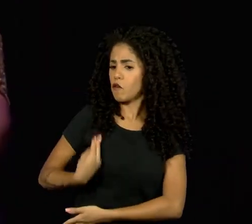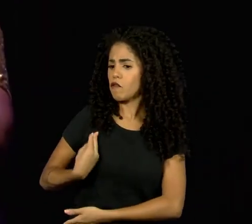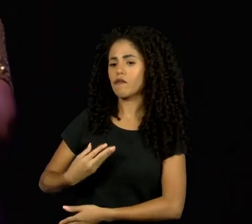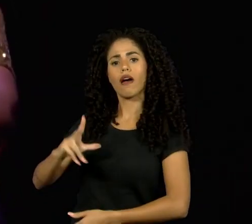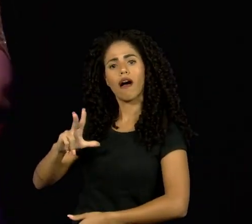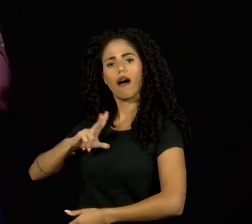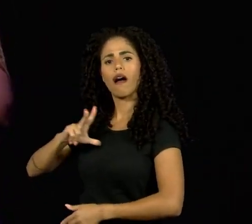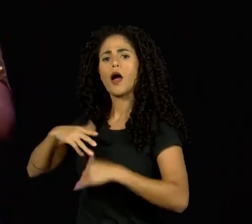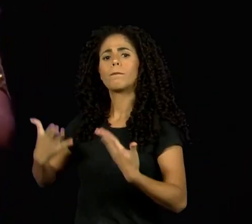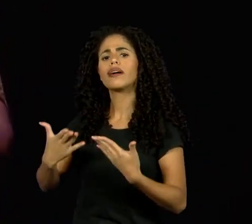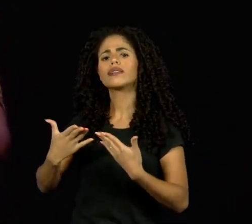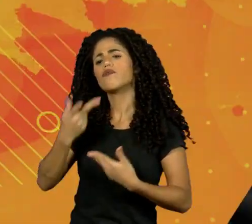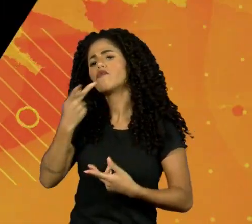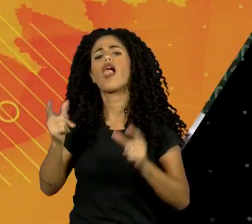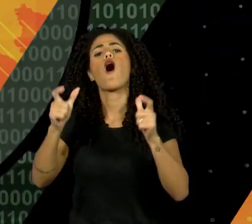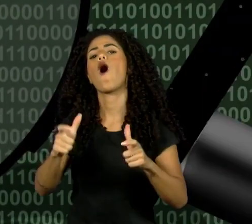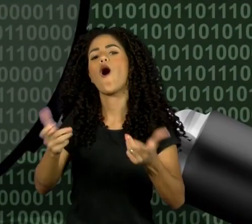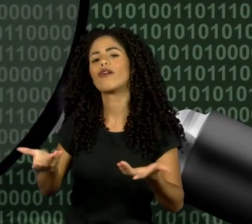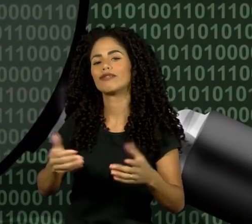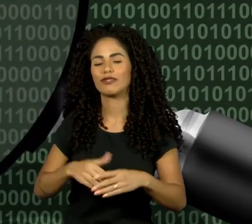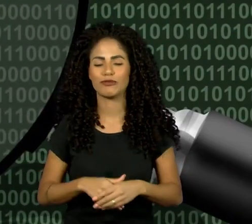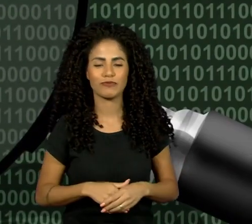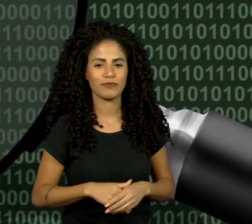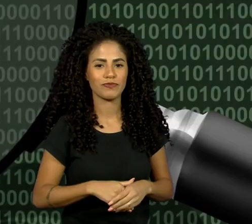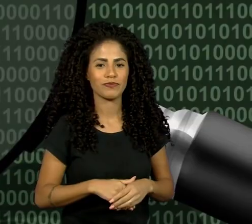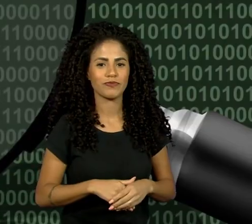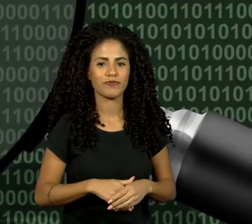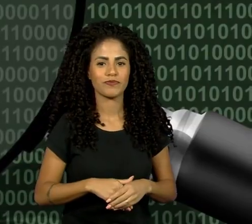tinha espaço para falar.